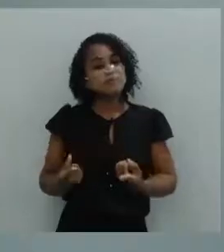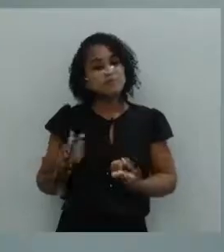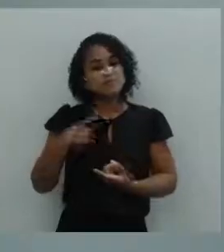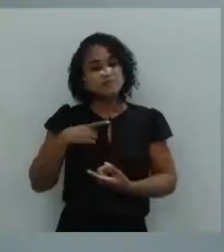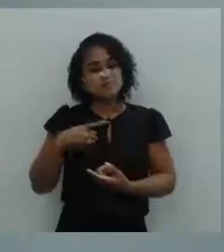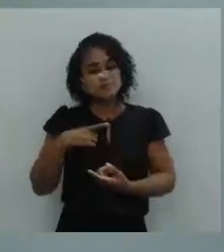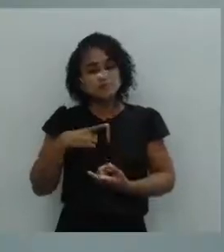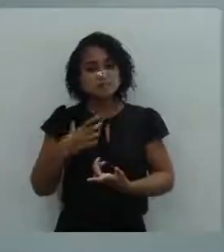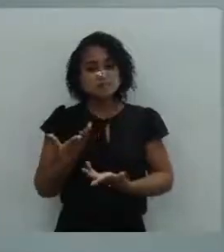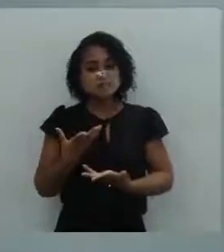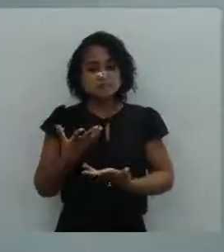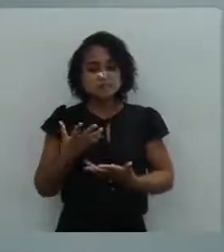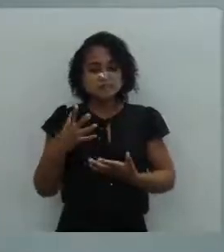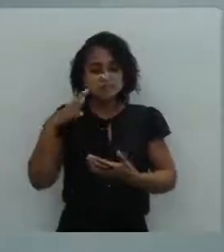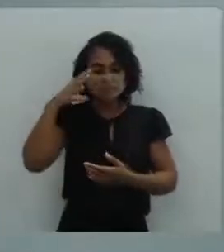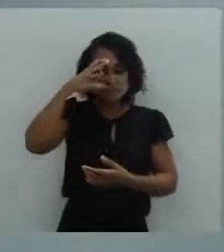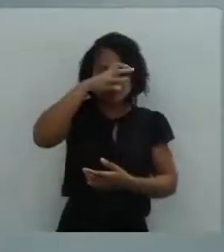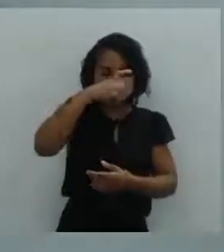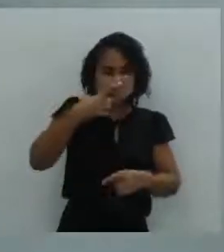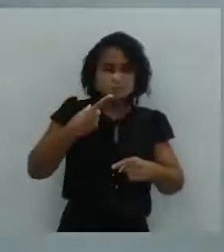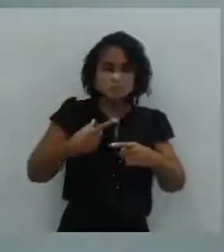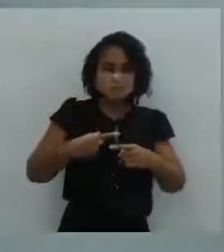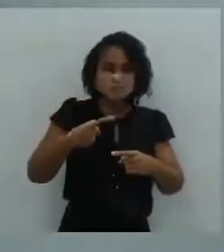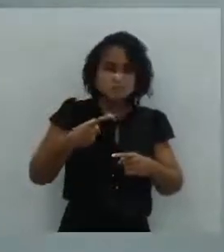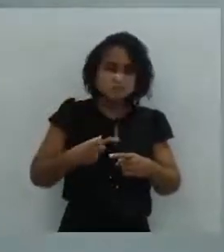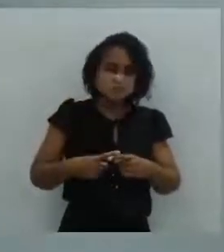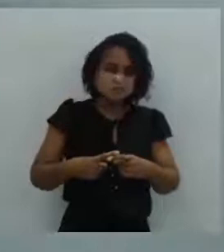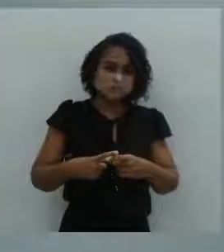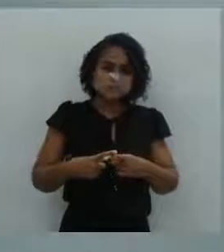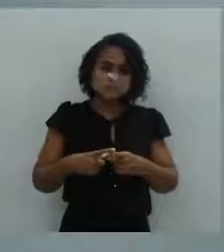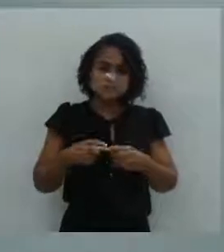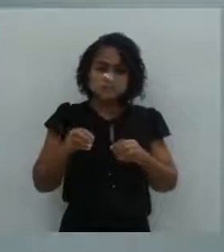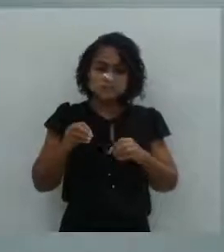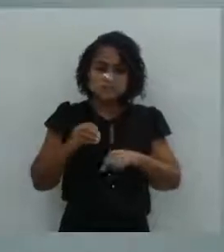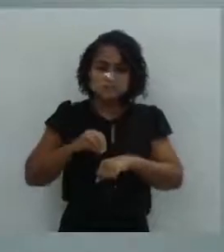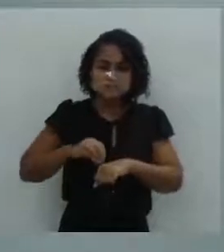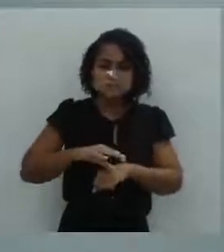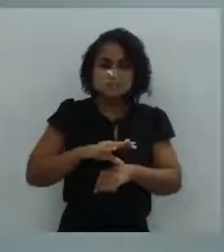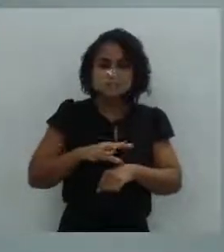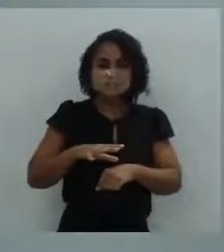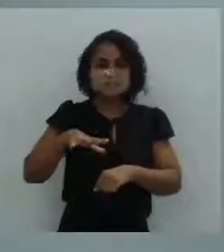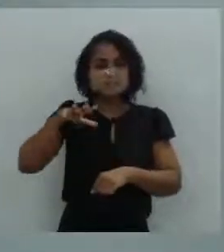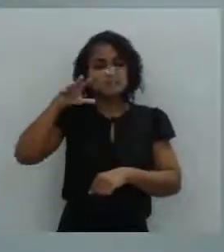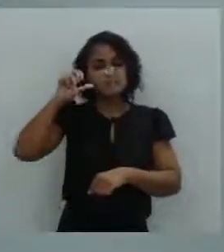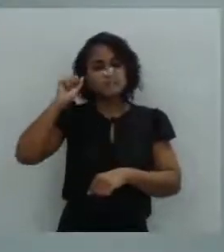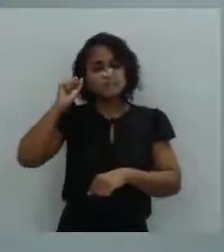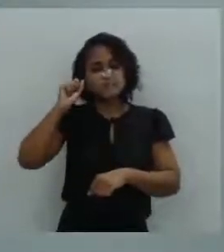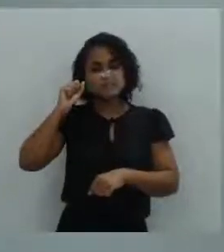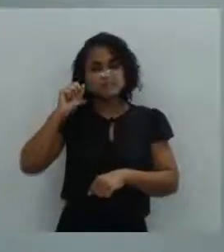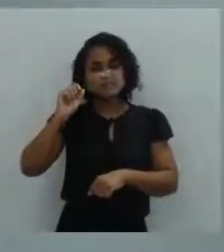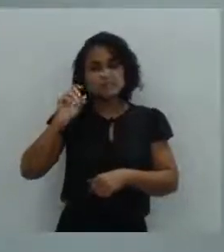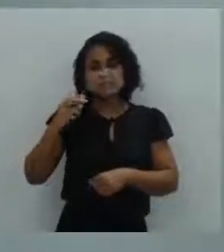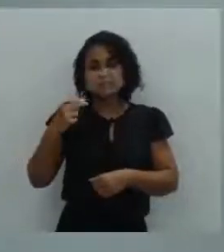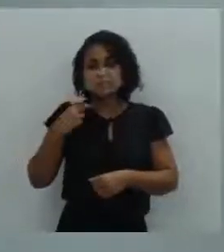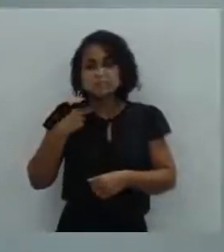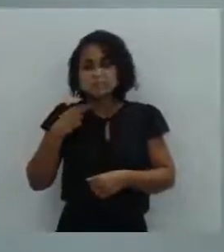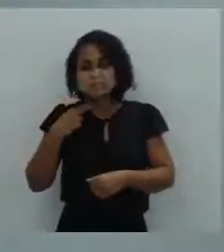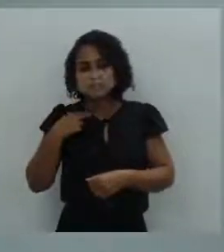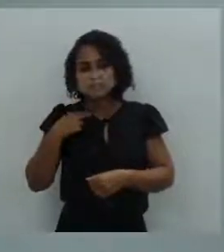em situações complicadas porque a gente não se debruça sobre o ouvir. A gente não